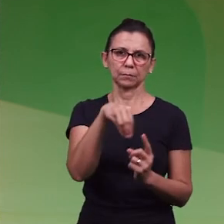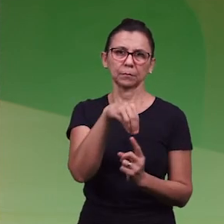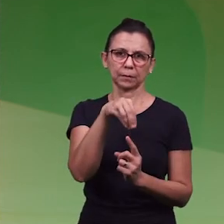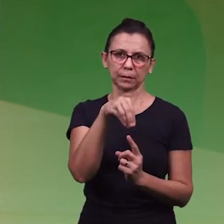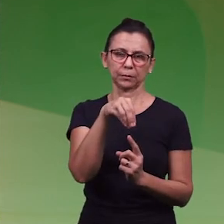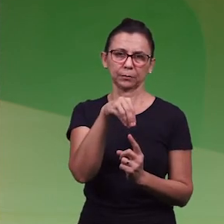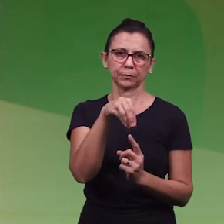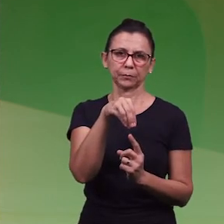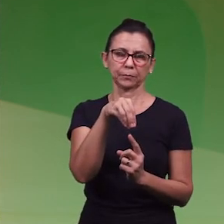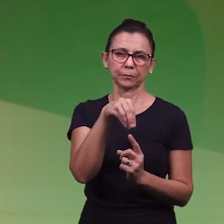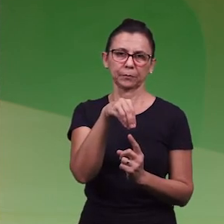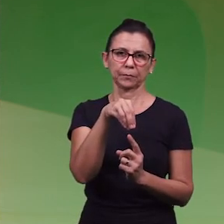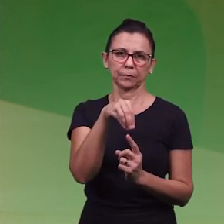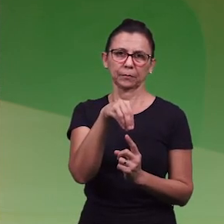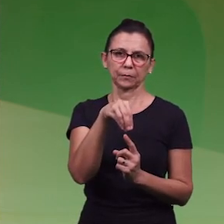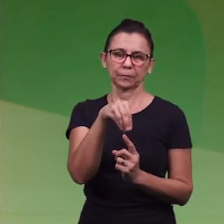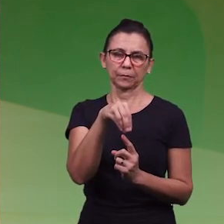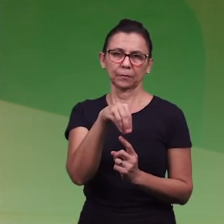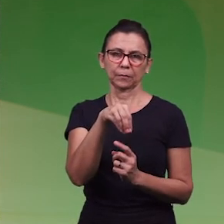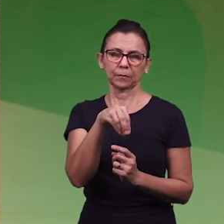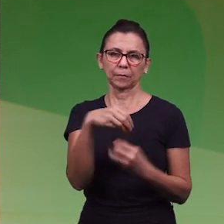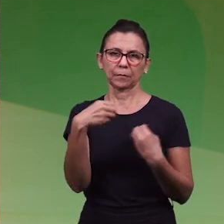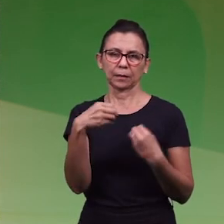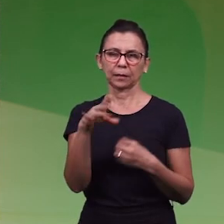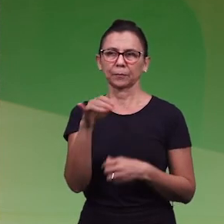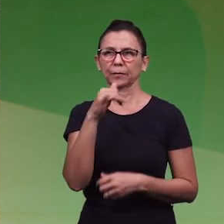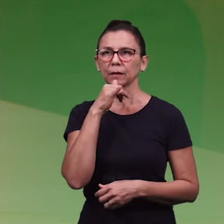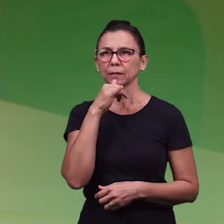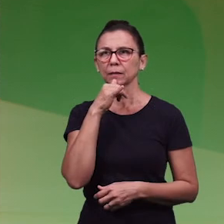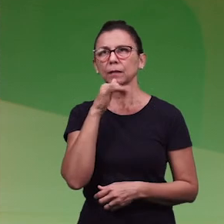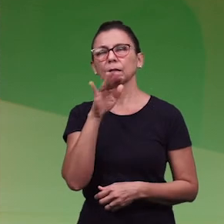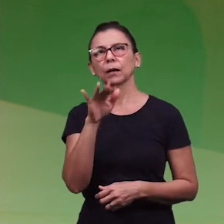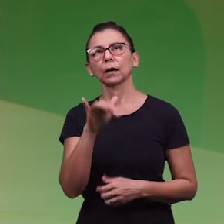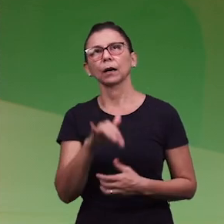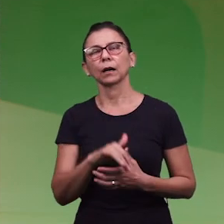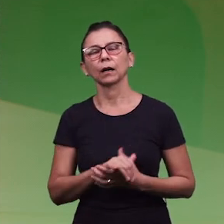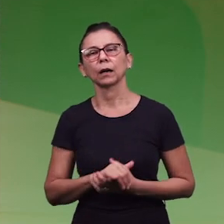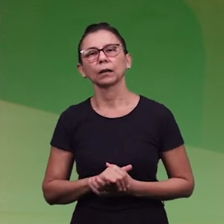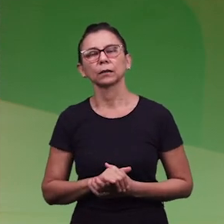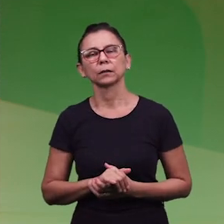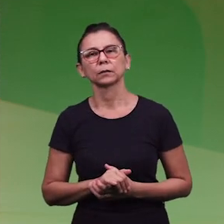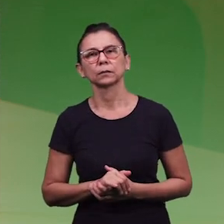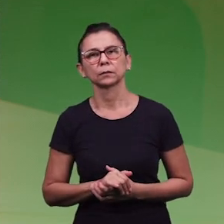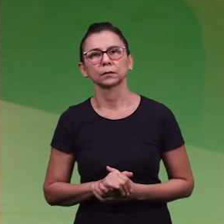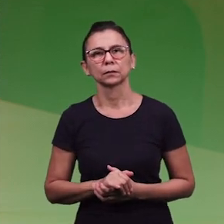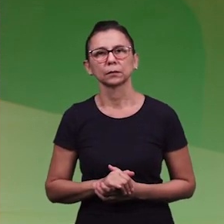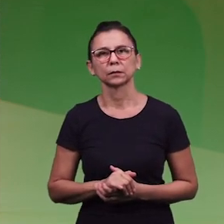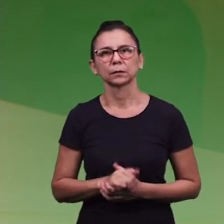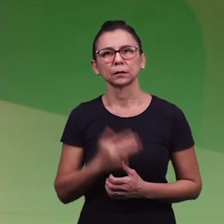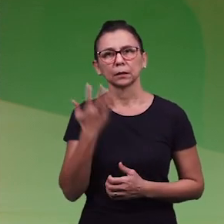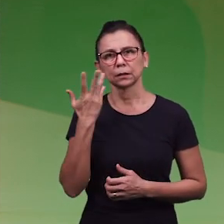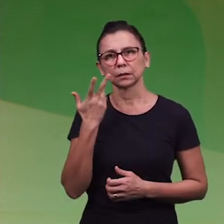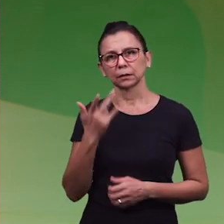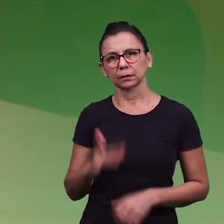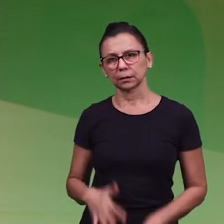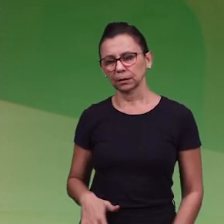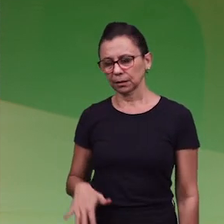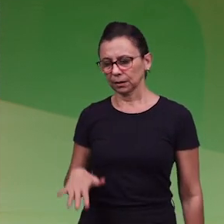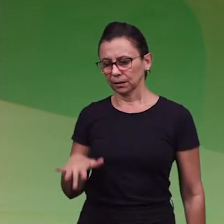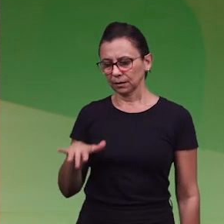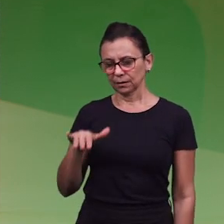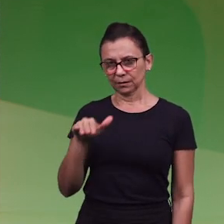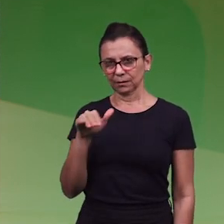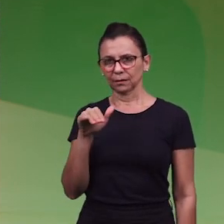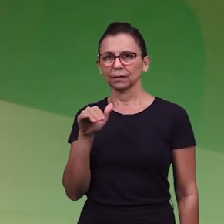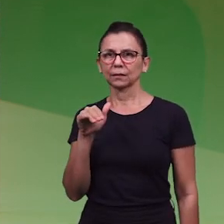para que haja crescimento na graça do Senhor. Por exemplo, as nossas crianças, como elas crescem na graça